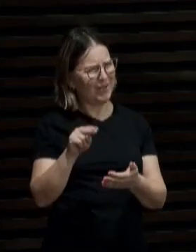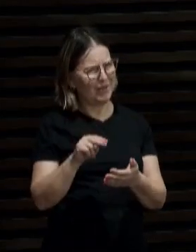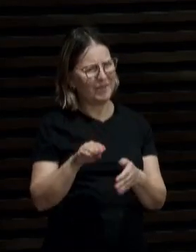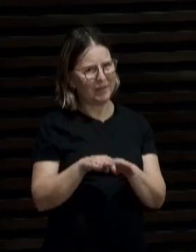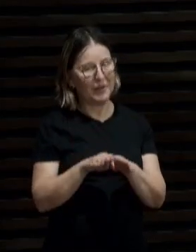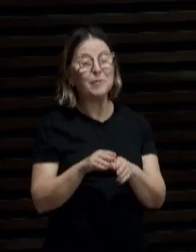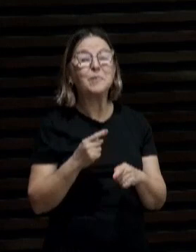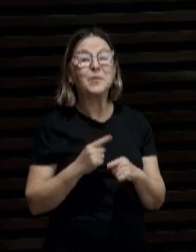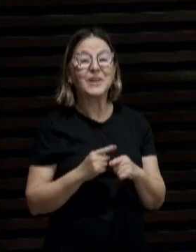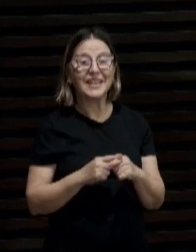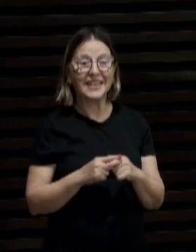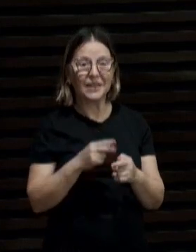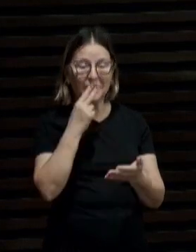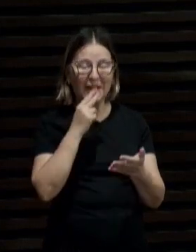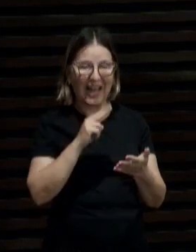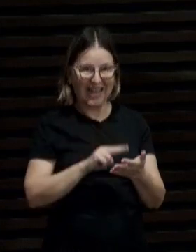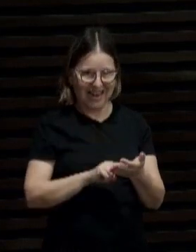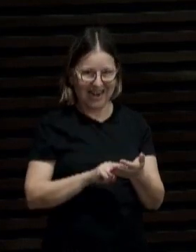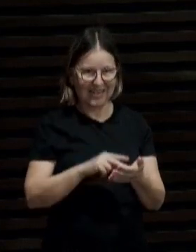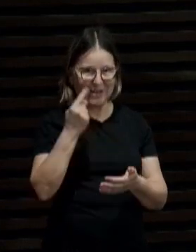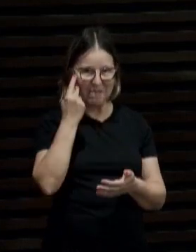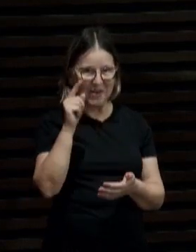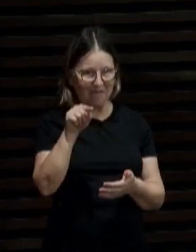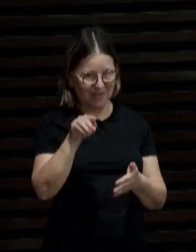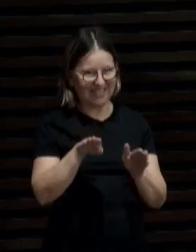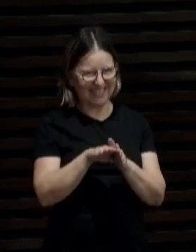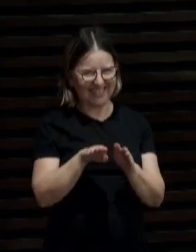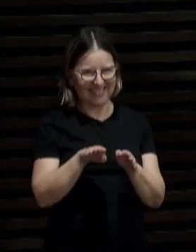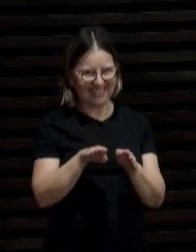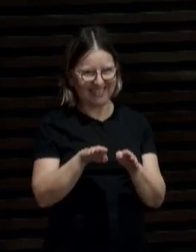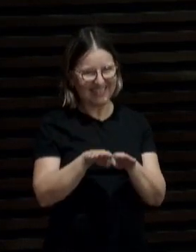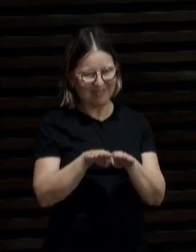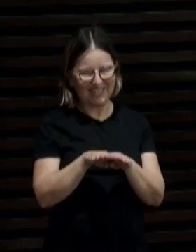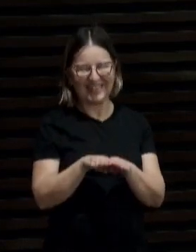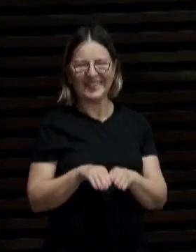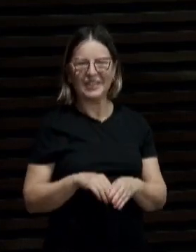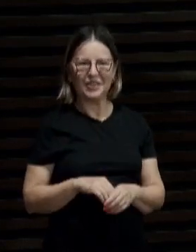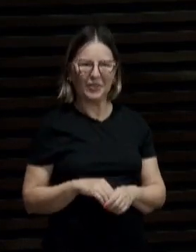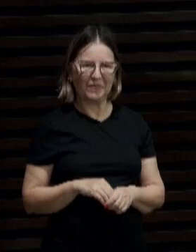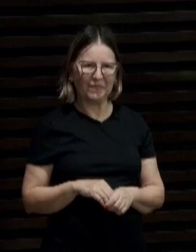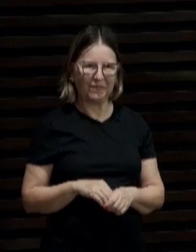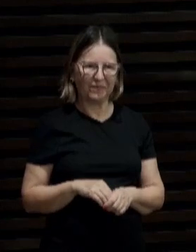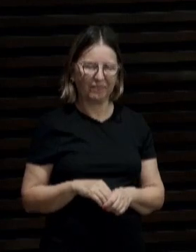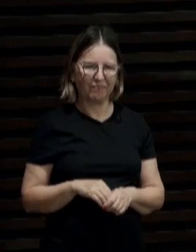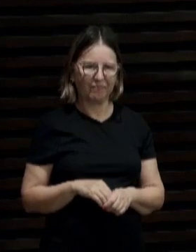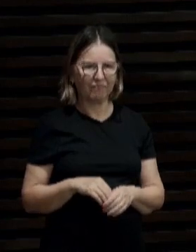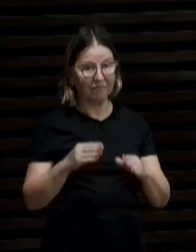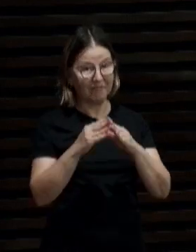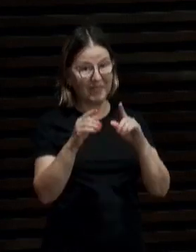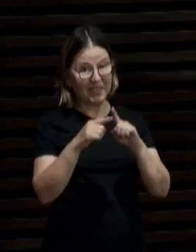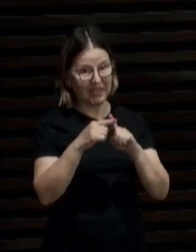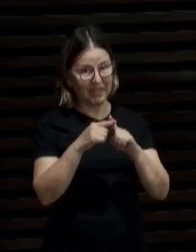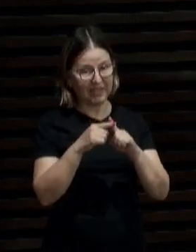é para a PIB Londrina. Não apenas para a PIB Londrina, mas ela também é. Ora, meus irmãos, uma igreja